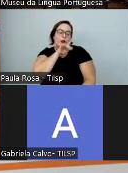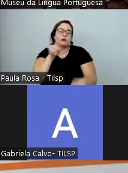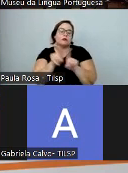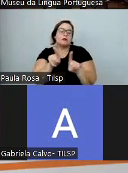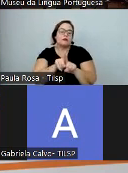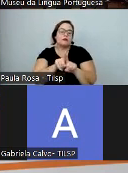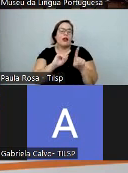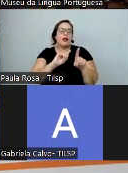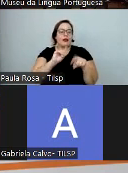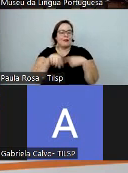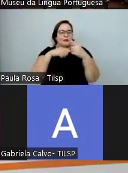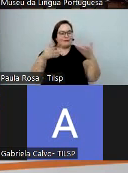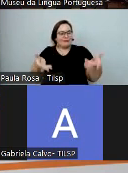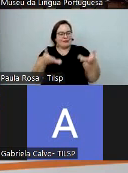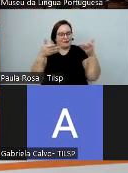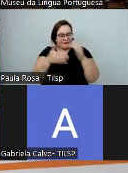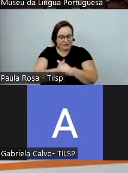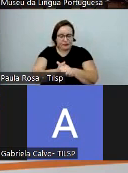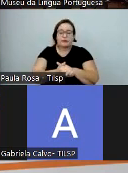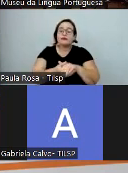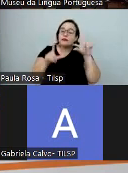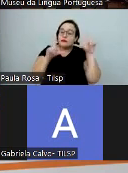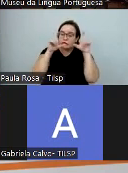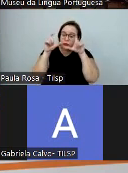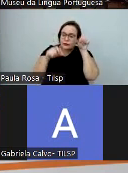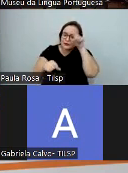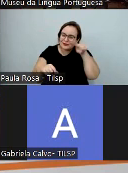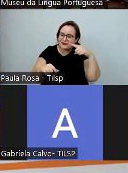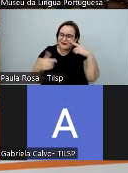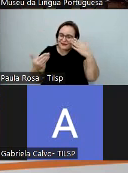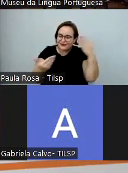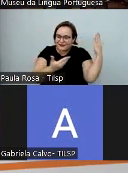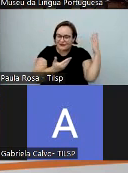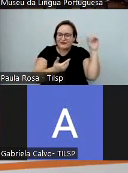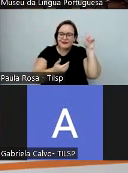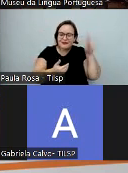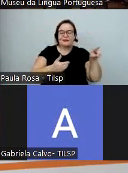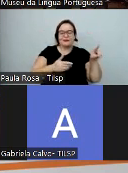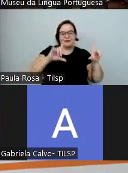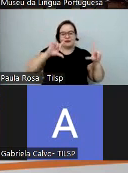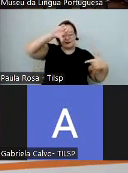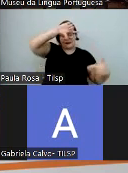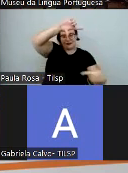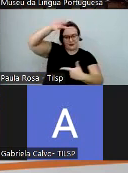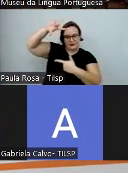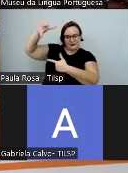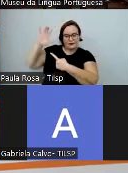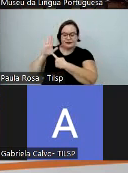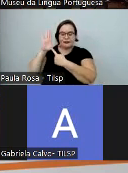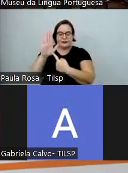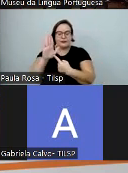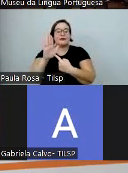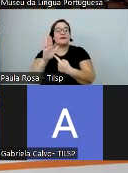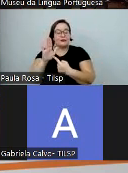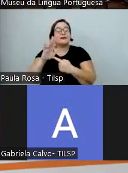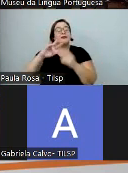línguas também esta foto que a senhora vem à direita são painéis das nossas exposição sobre a língua de sinais no